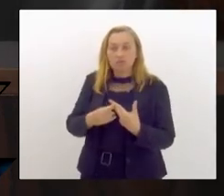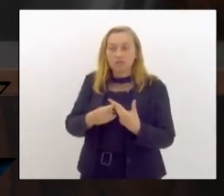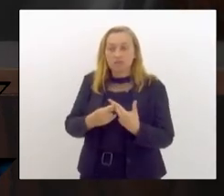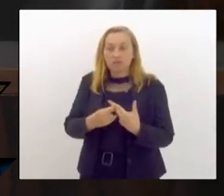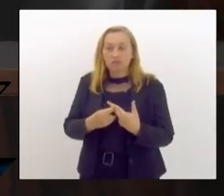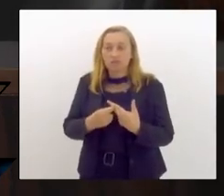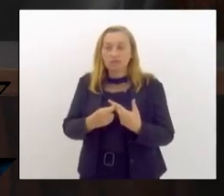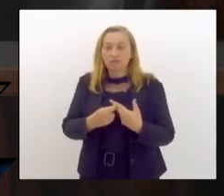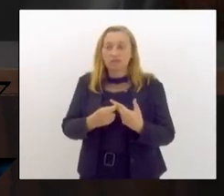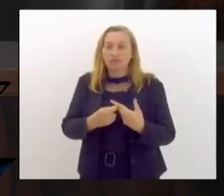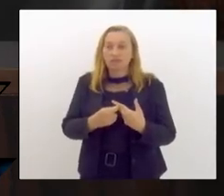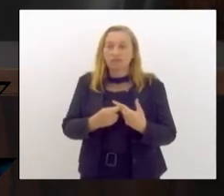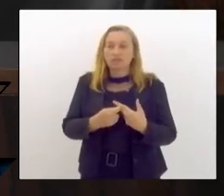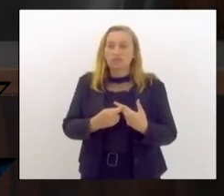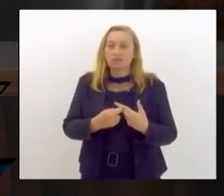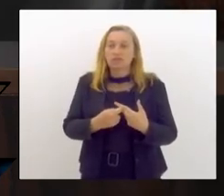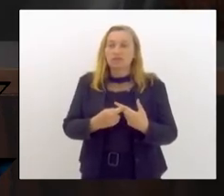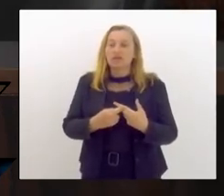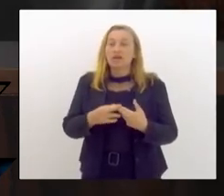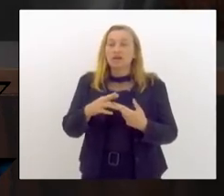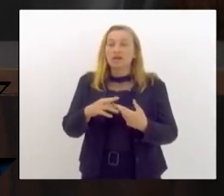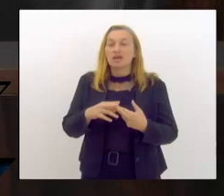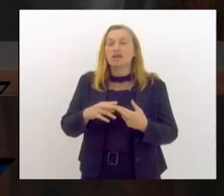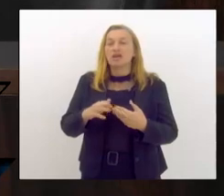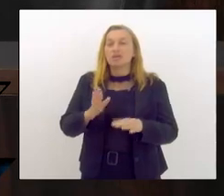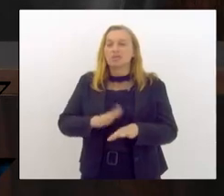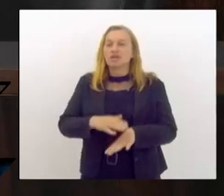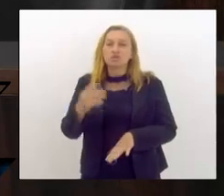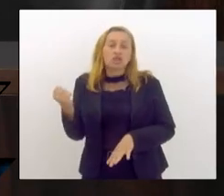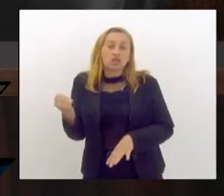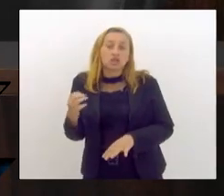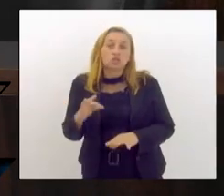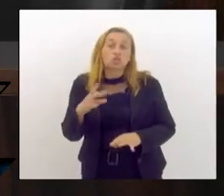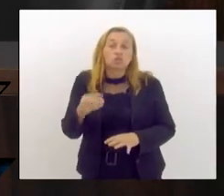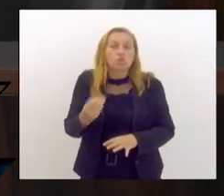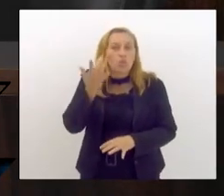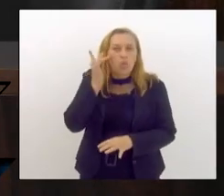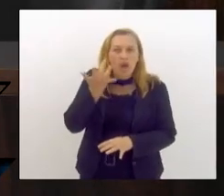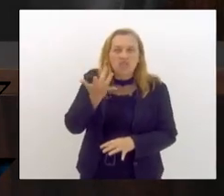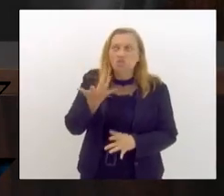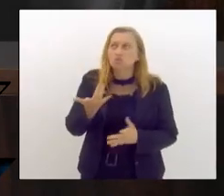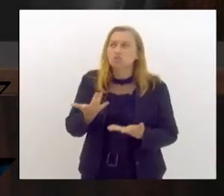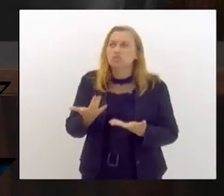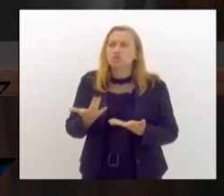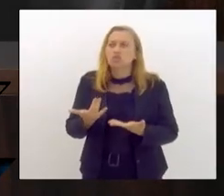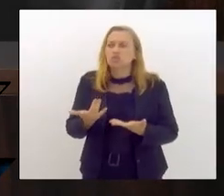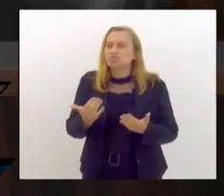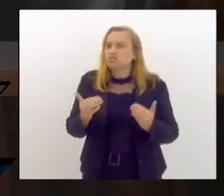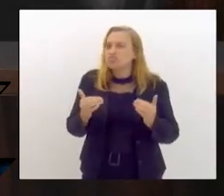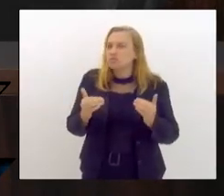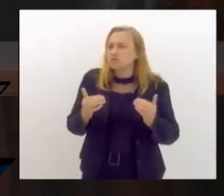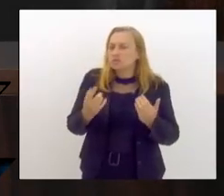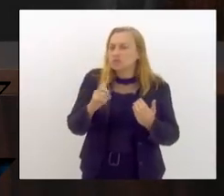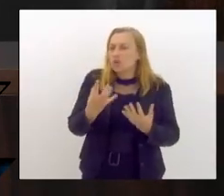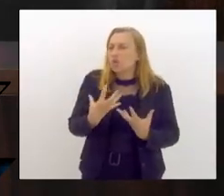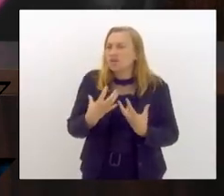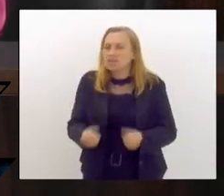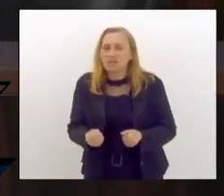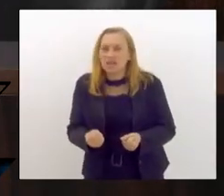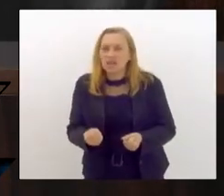homenagem perpassa pelo deputado. Então, eu acho que aqueles que não concordam, se abstêm,